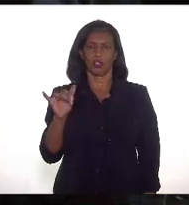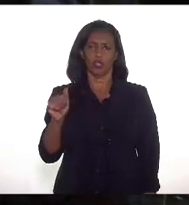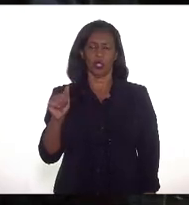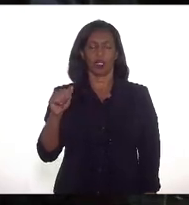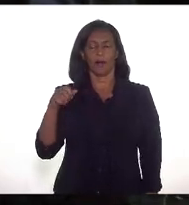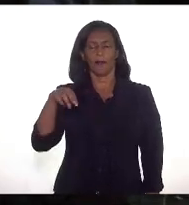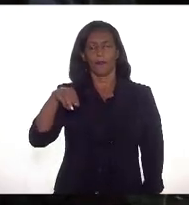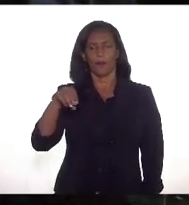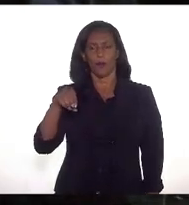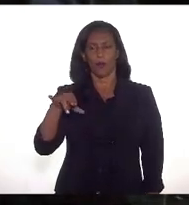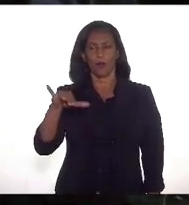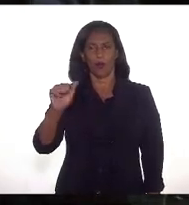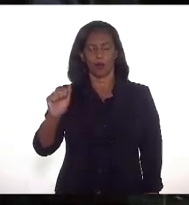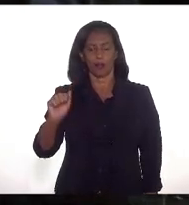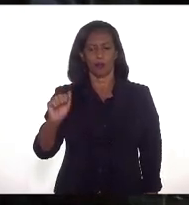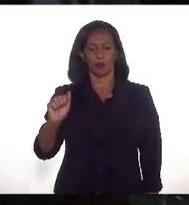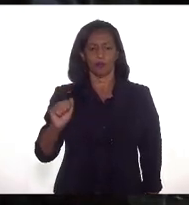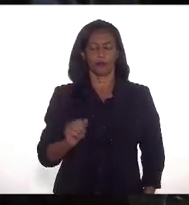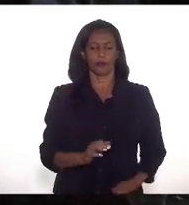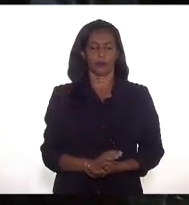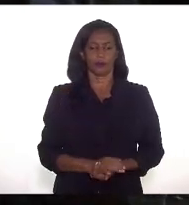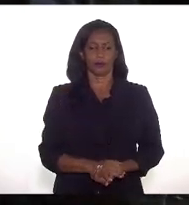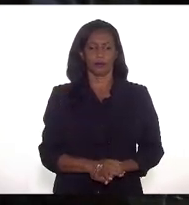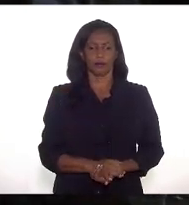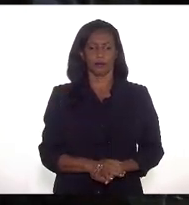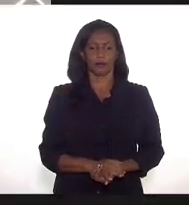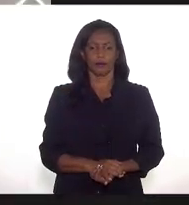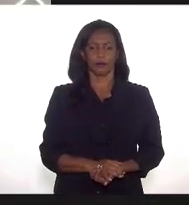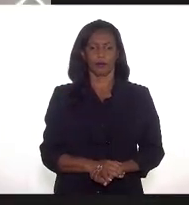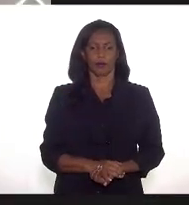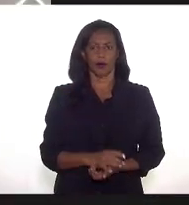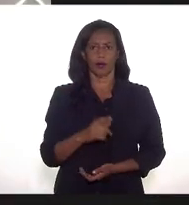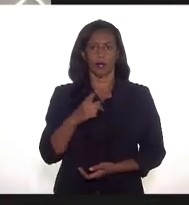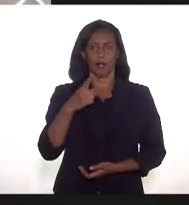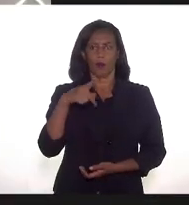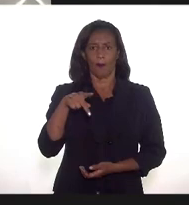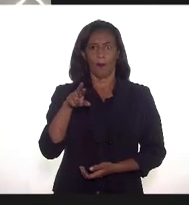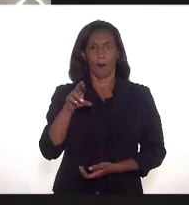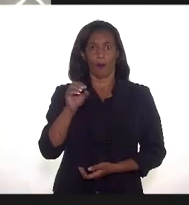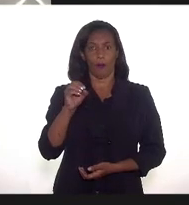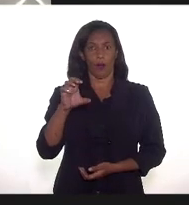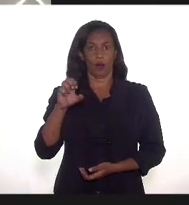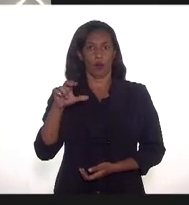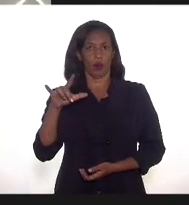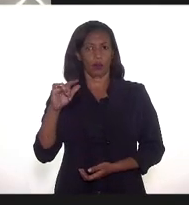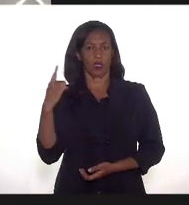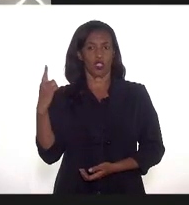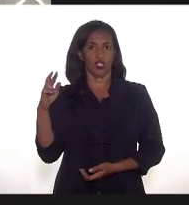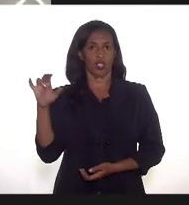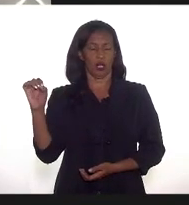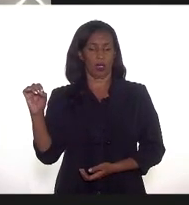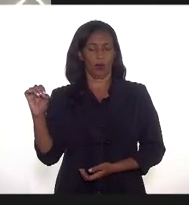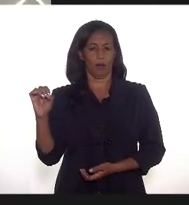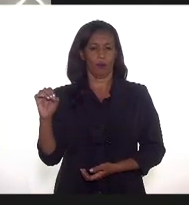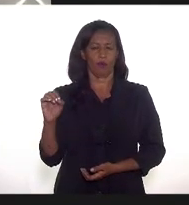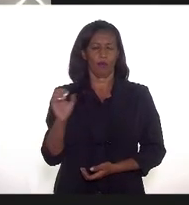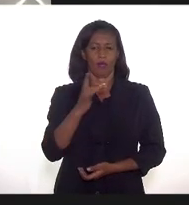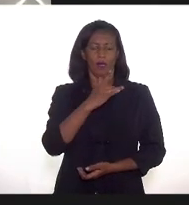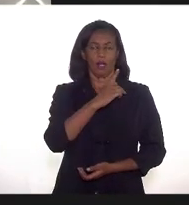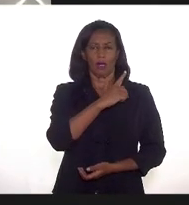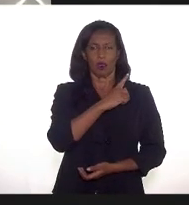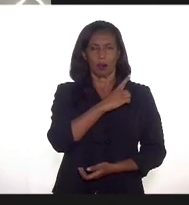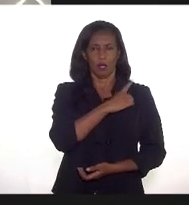Mônica Maria, pela Procuradoria-Geral, Bruno Razan, pela Defensoria